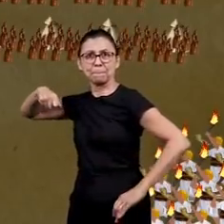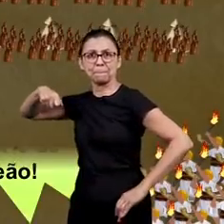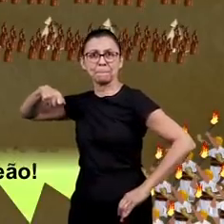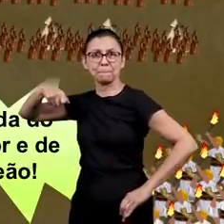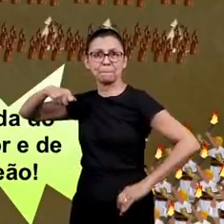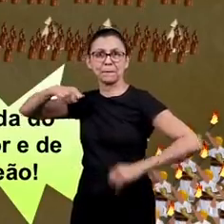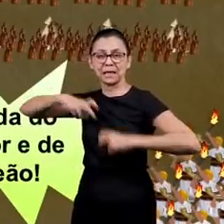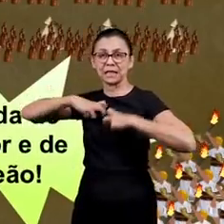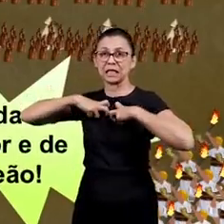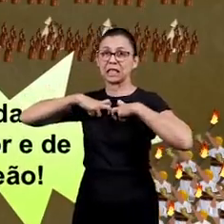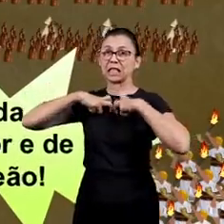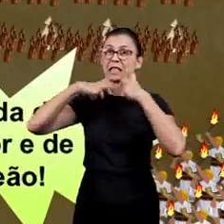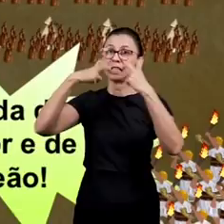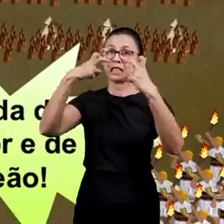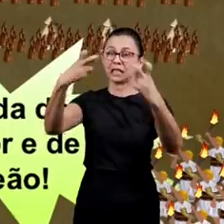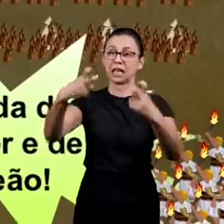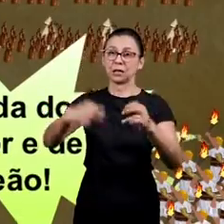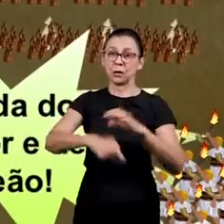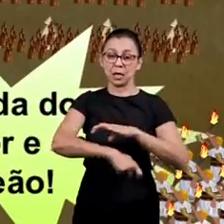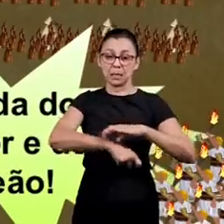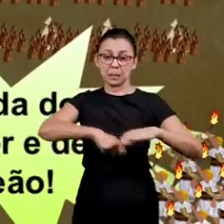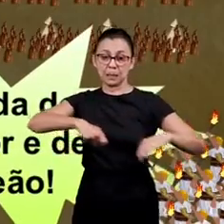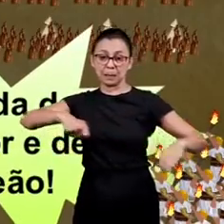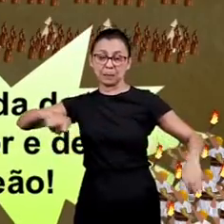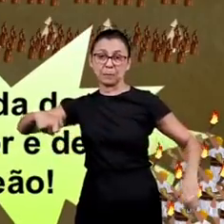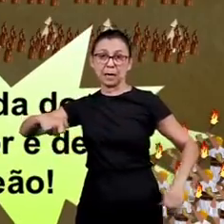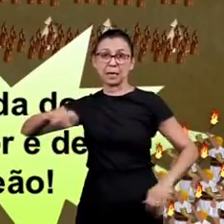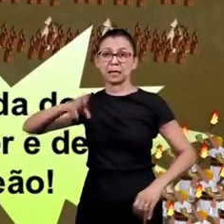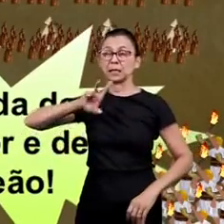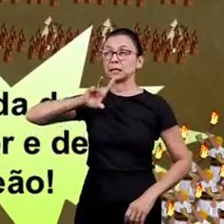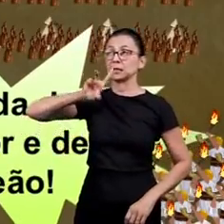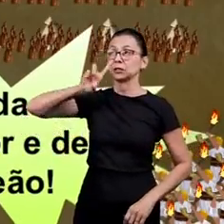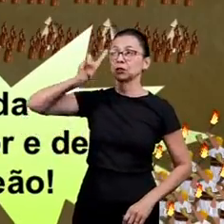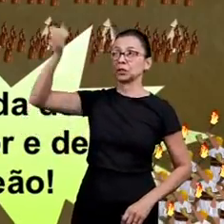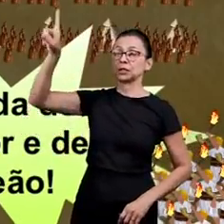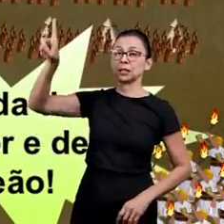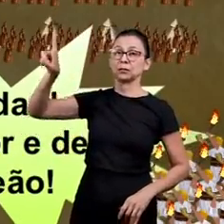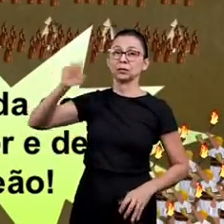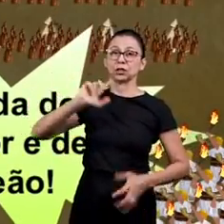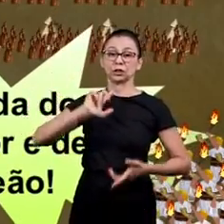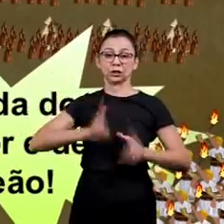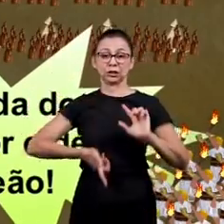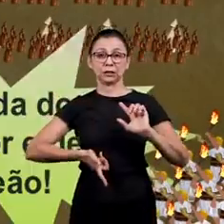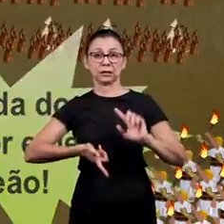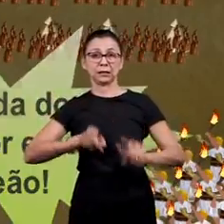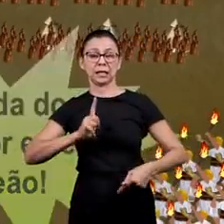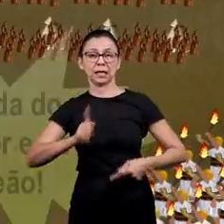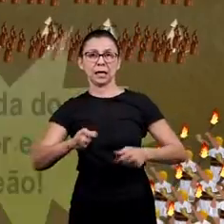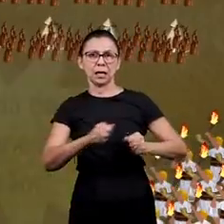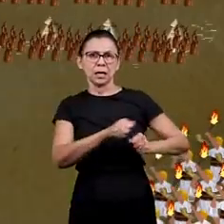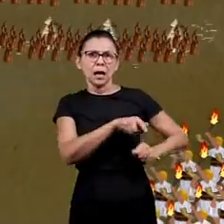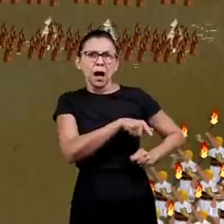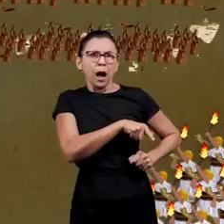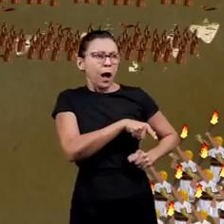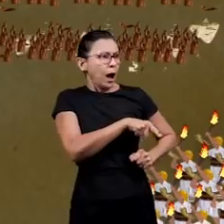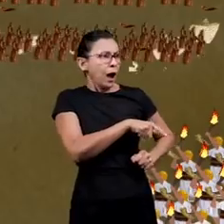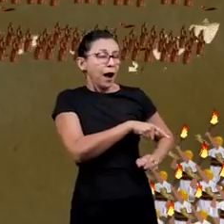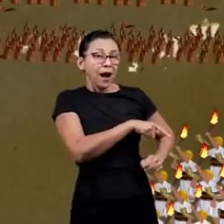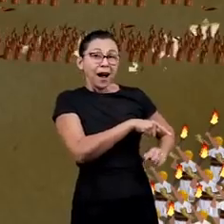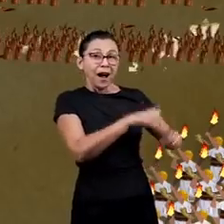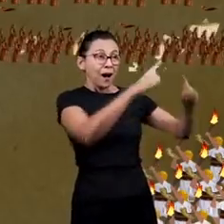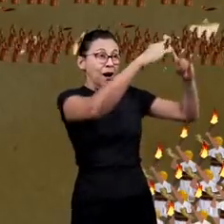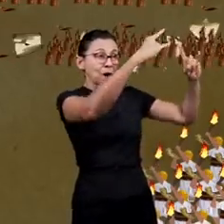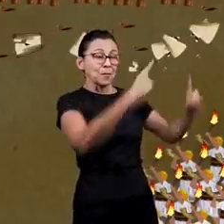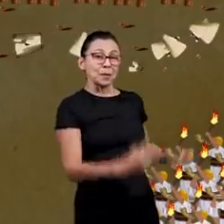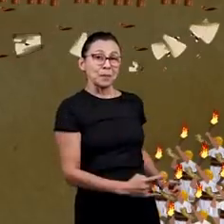Intermediários. A Bíblia conta que quando isso aconteceu, aquele exército ficou tão